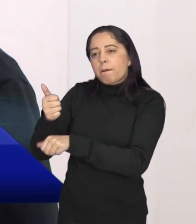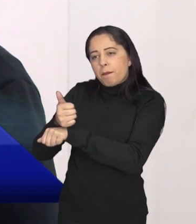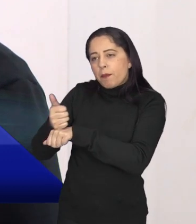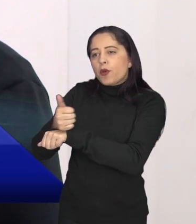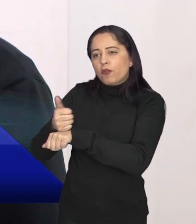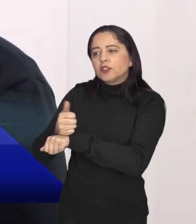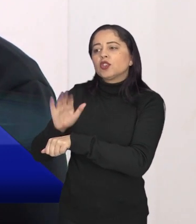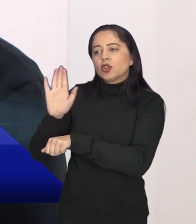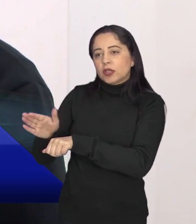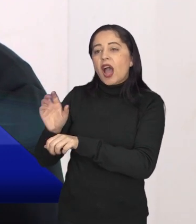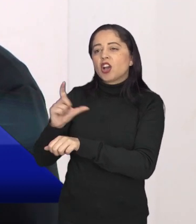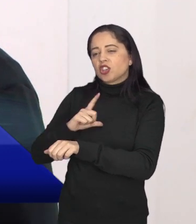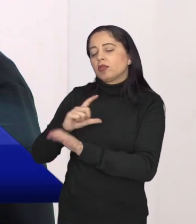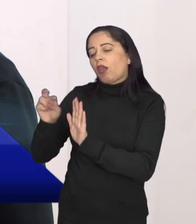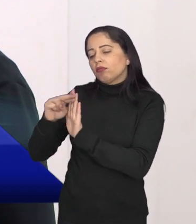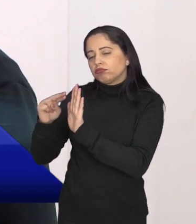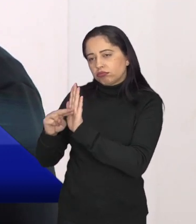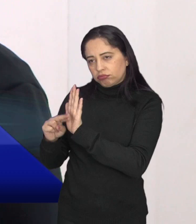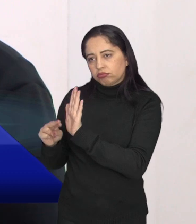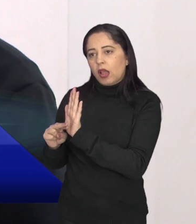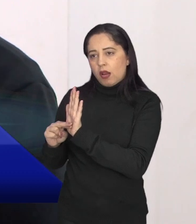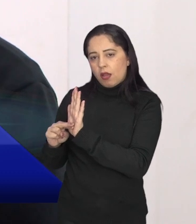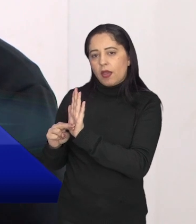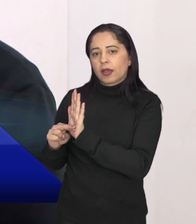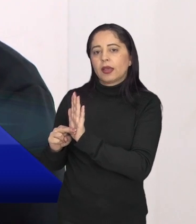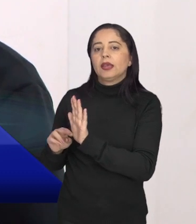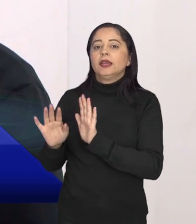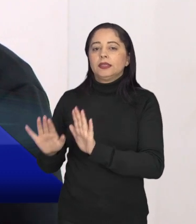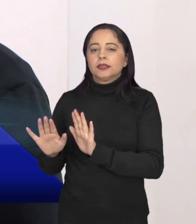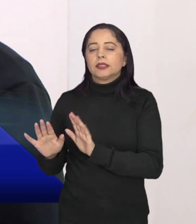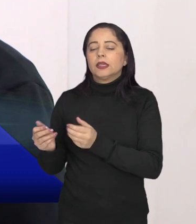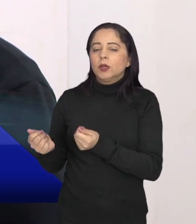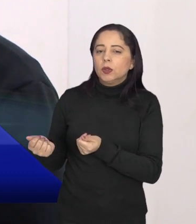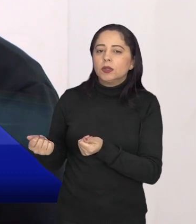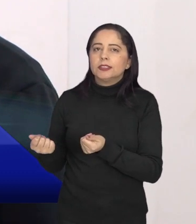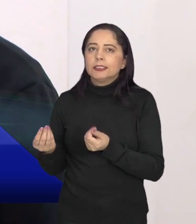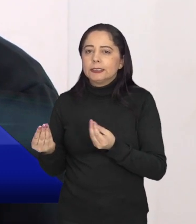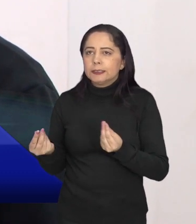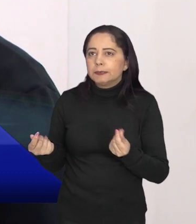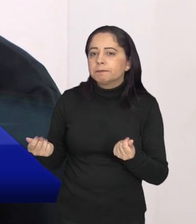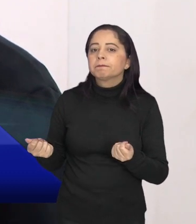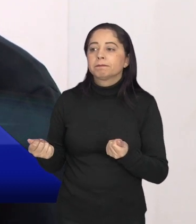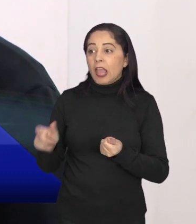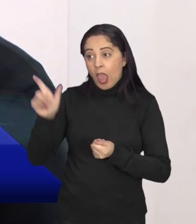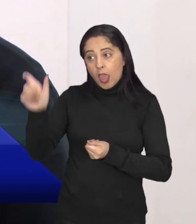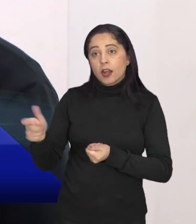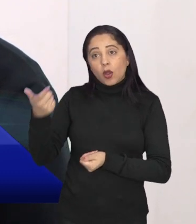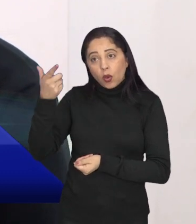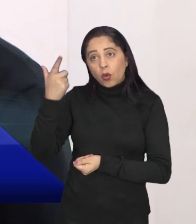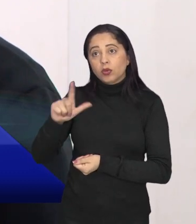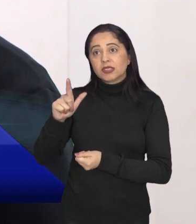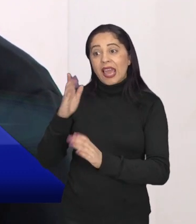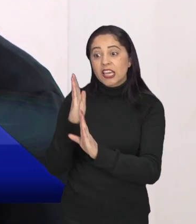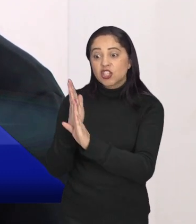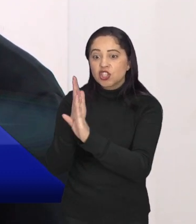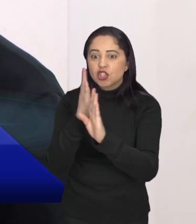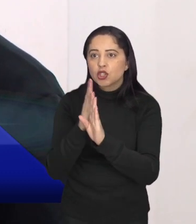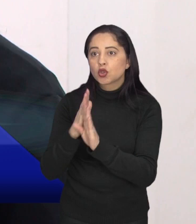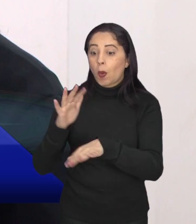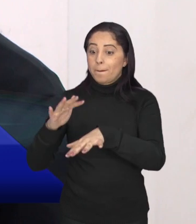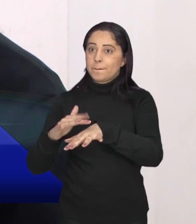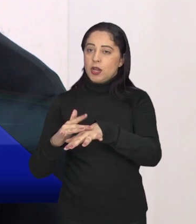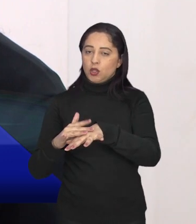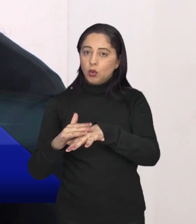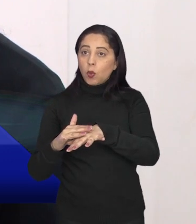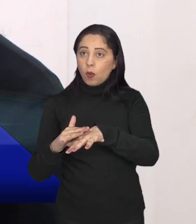foram permitidas algumas atividades no decorrer dessa jornada dele aí de conseguir diagnosticar algumas